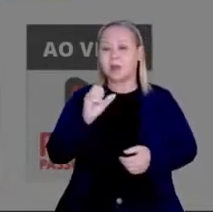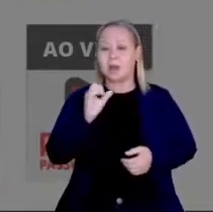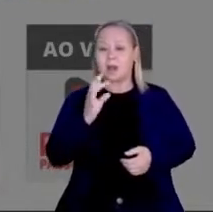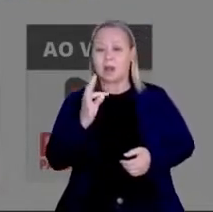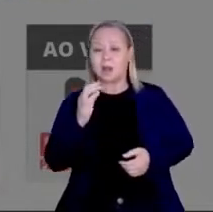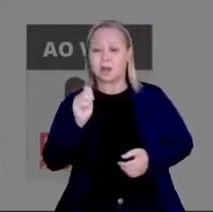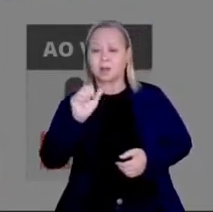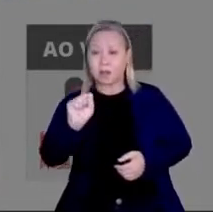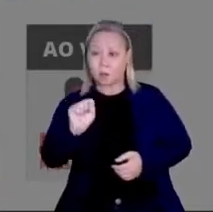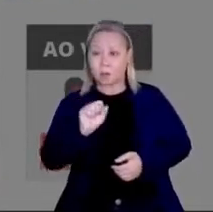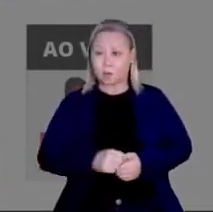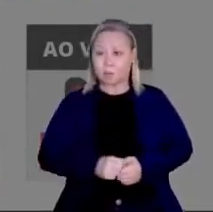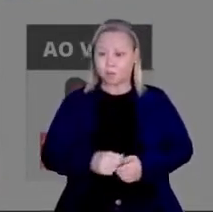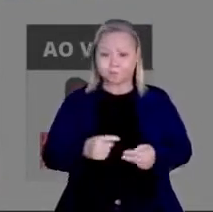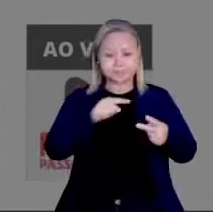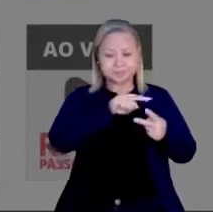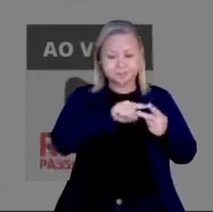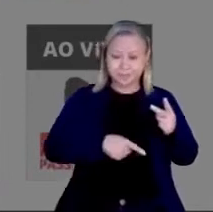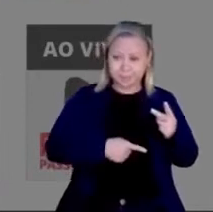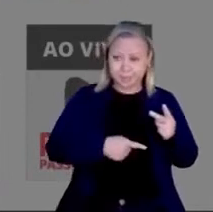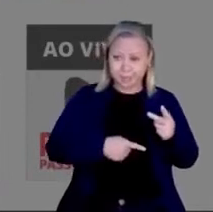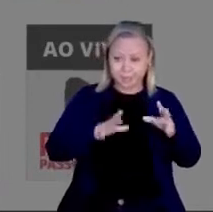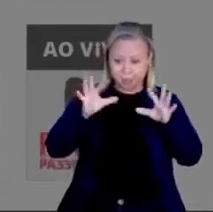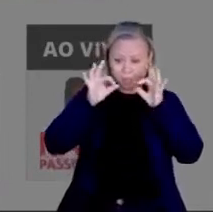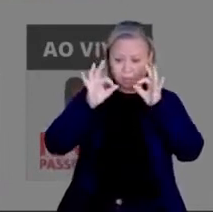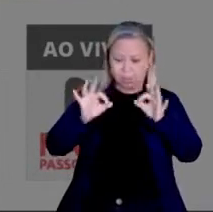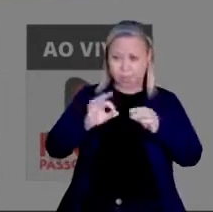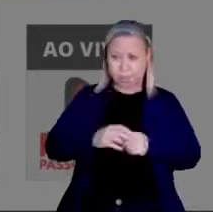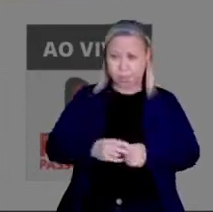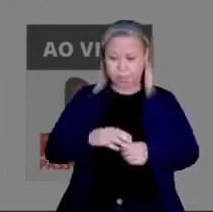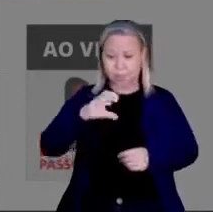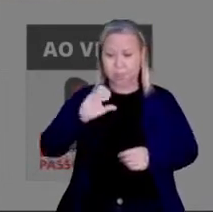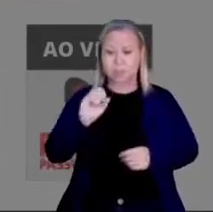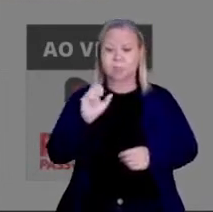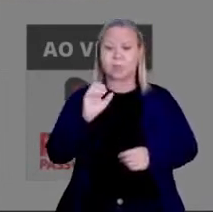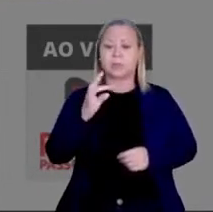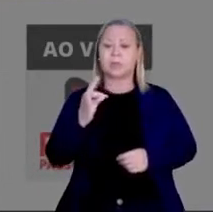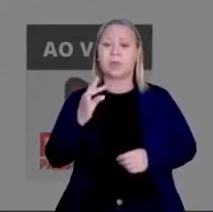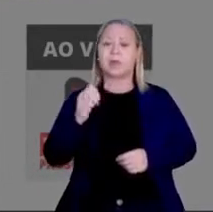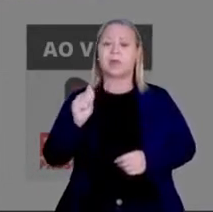sabe, Margem o Lago, e é uma região extraordinária